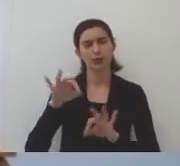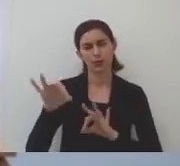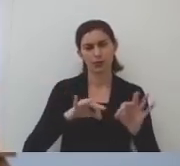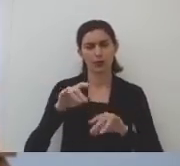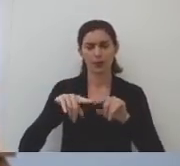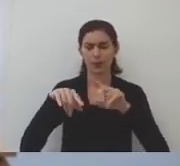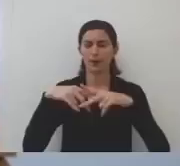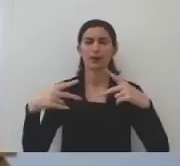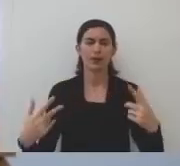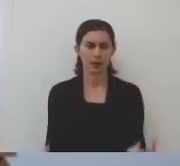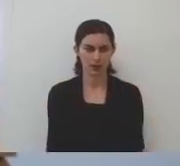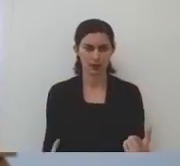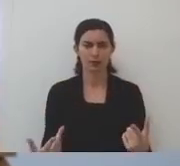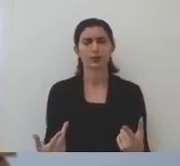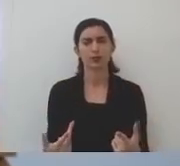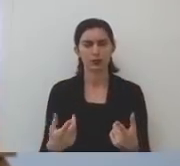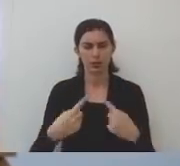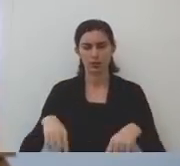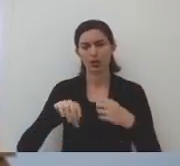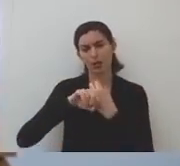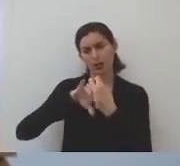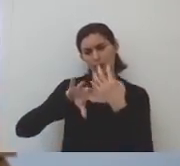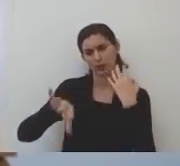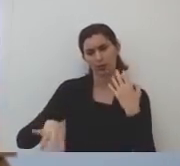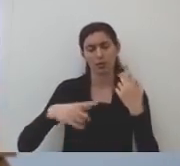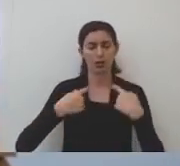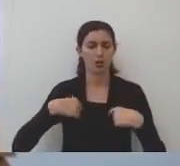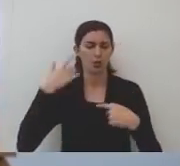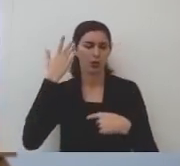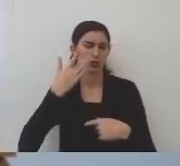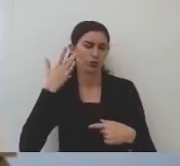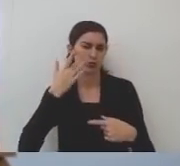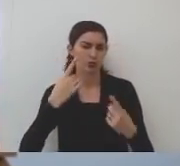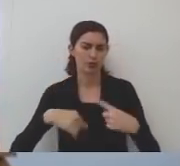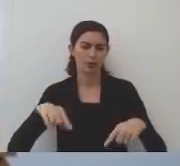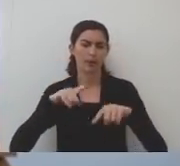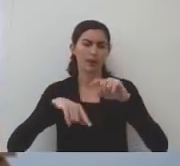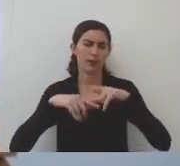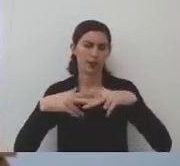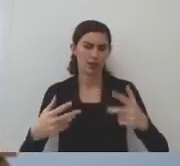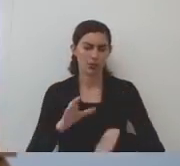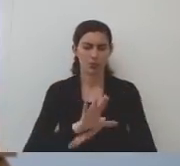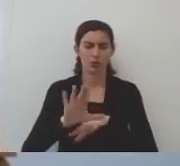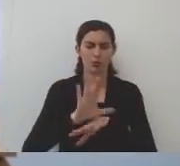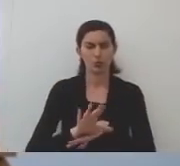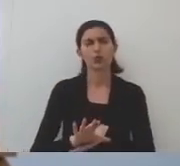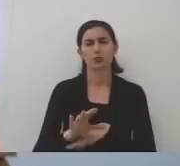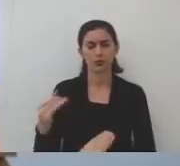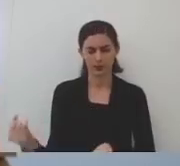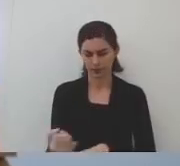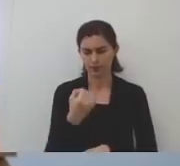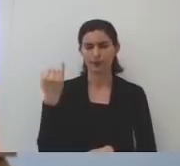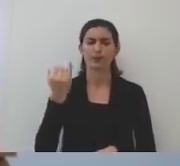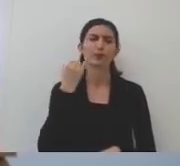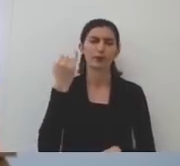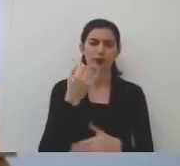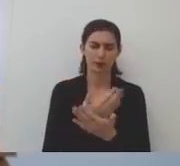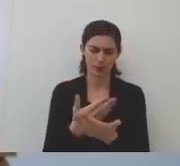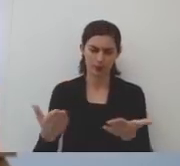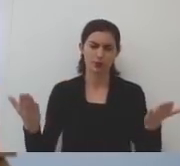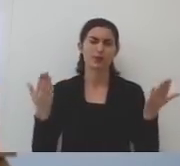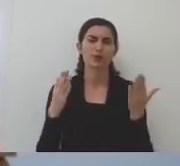de materiais didáticos à distância. Eu acho que esse material e esse curso vai ser de extrema importância para